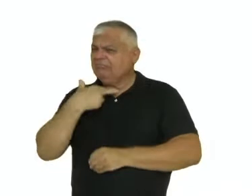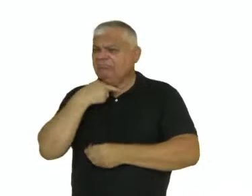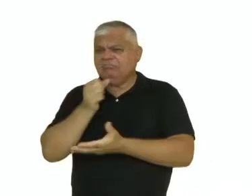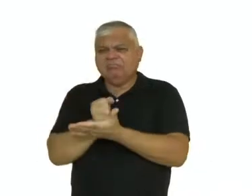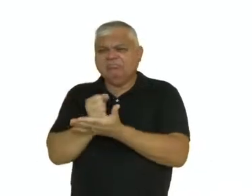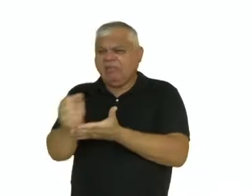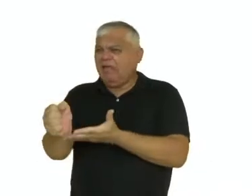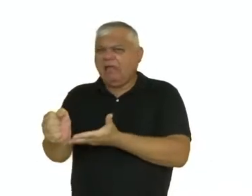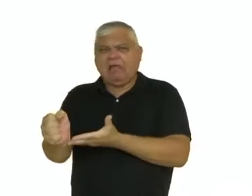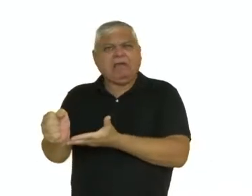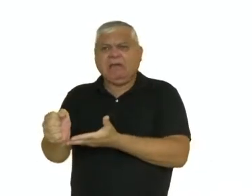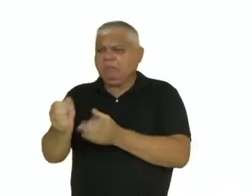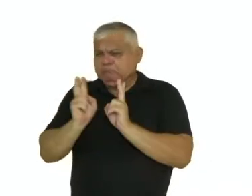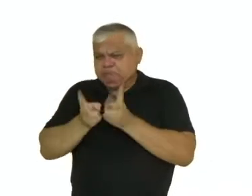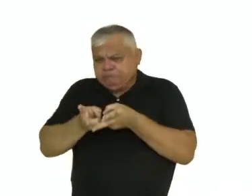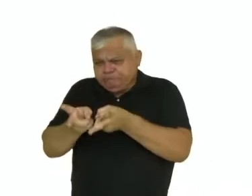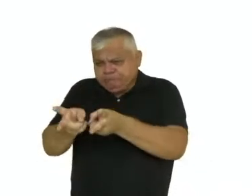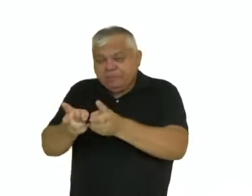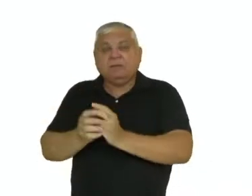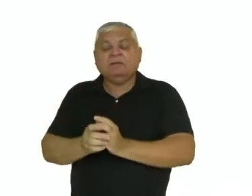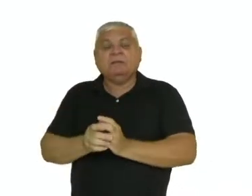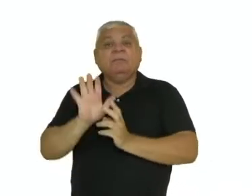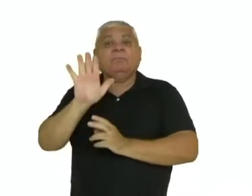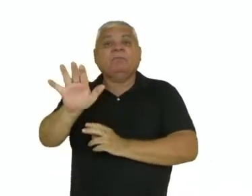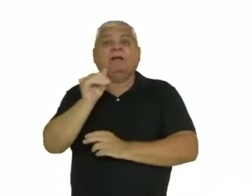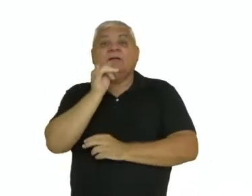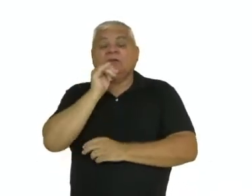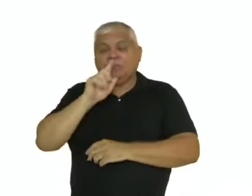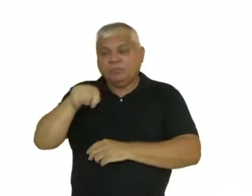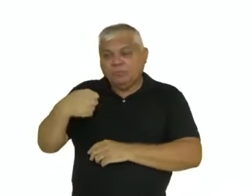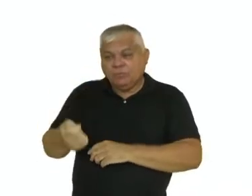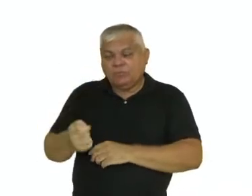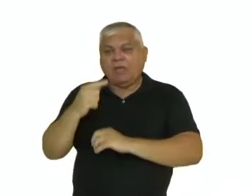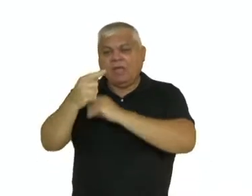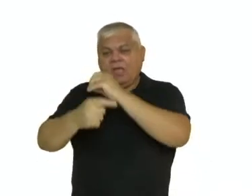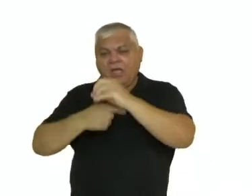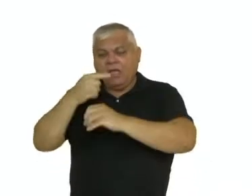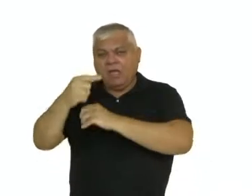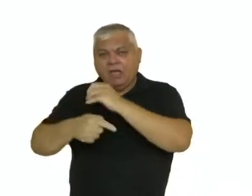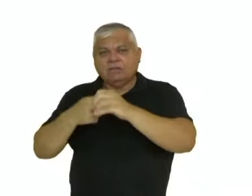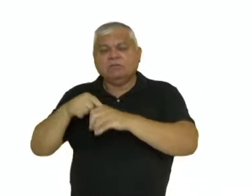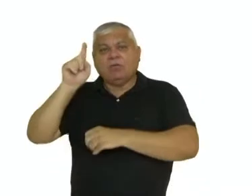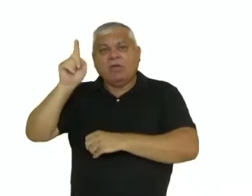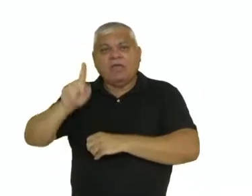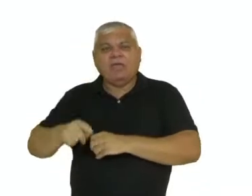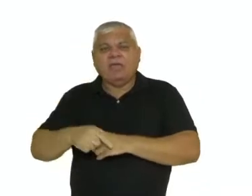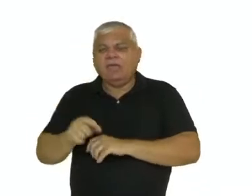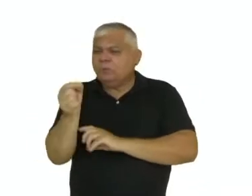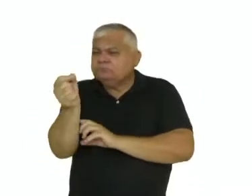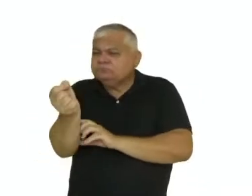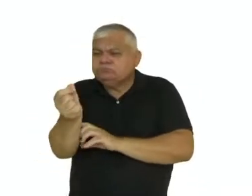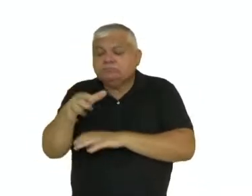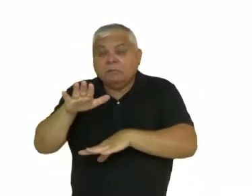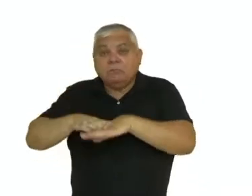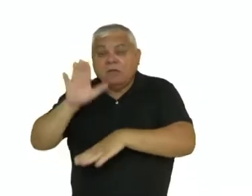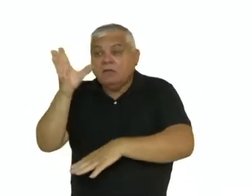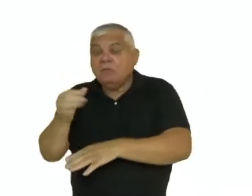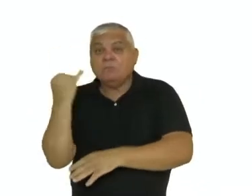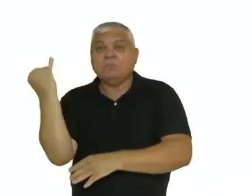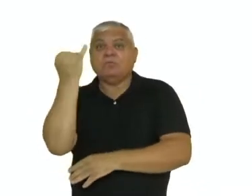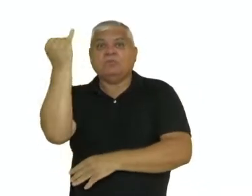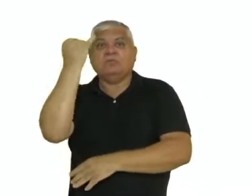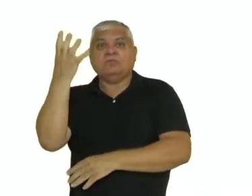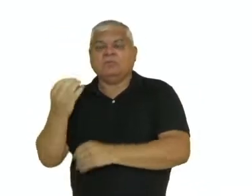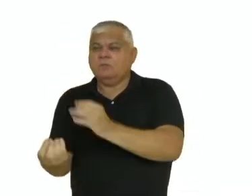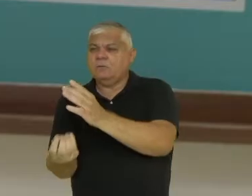de um elemento químico. E a definição mais simples para átomo é a partícula fundamental formadora de toda a matéria. Então os